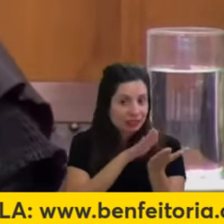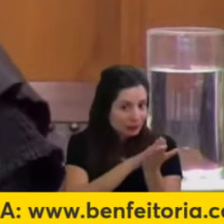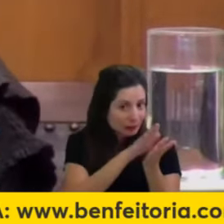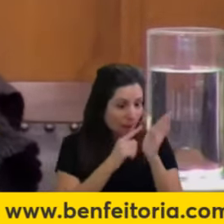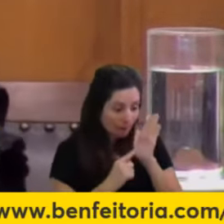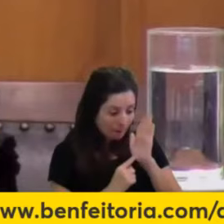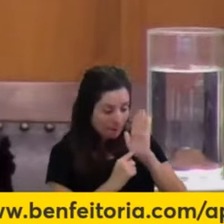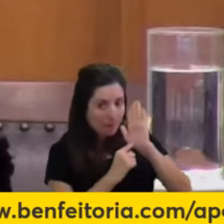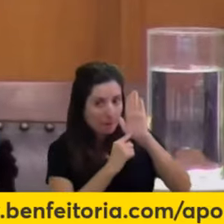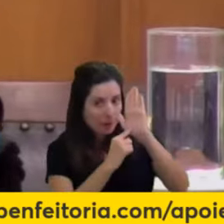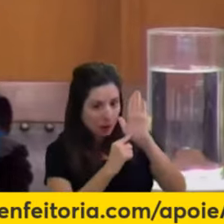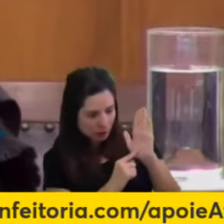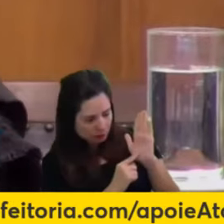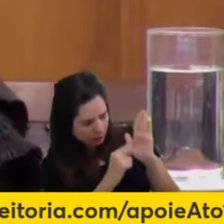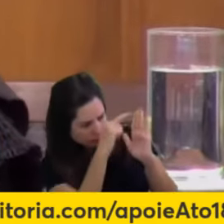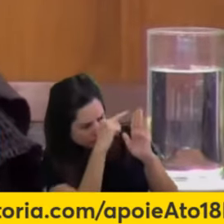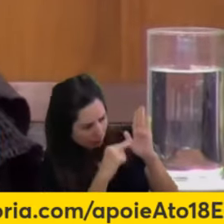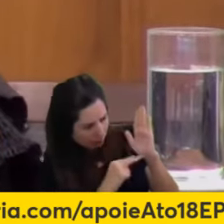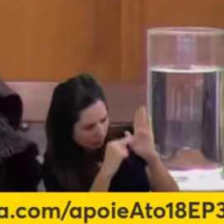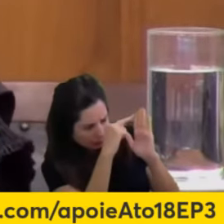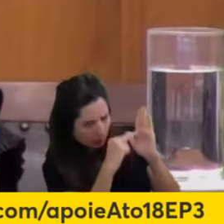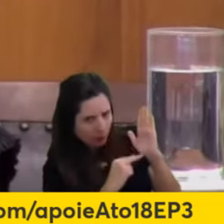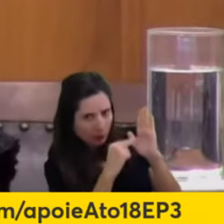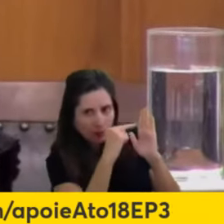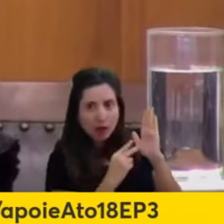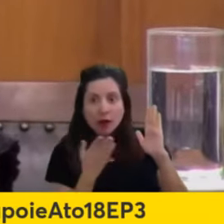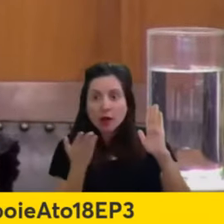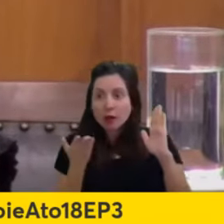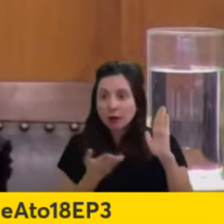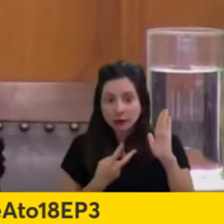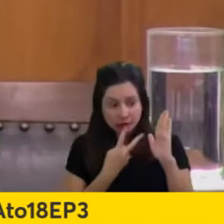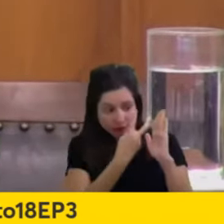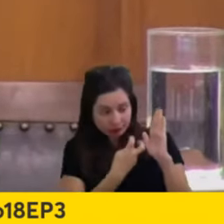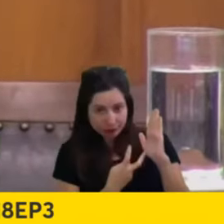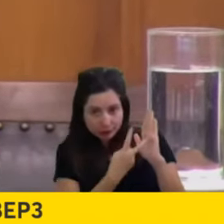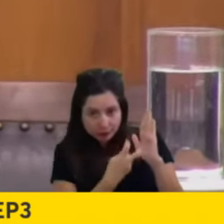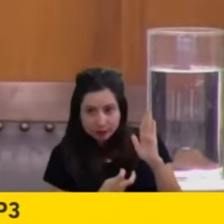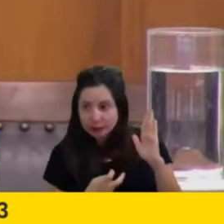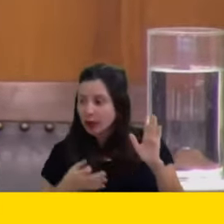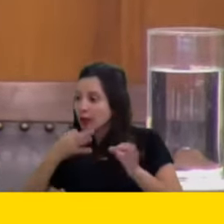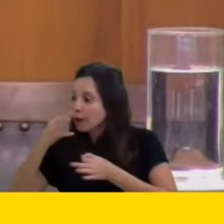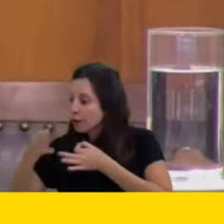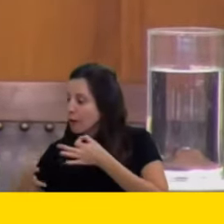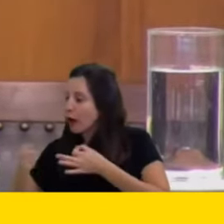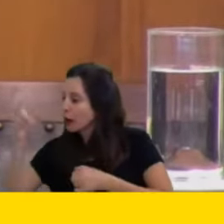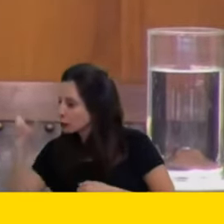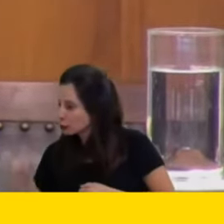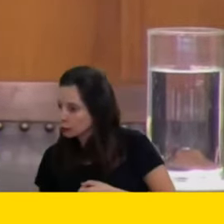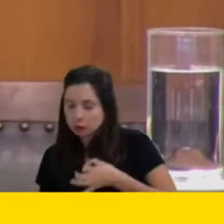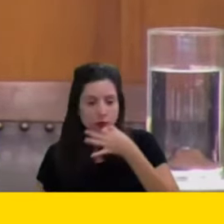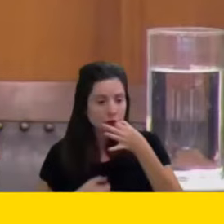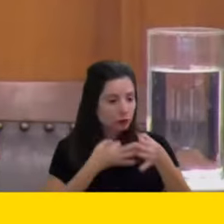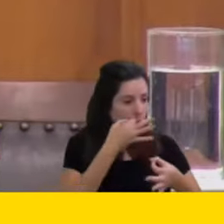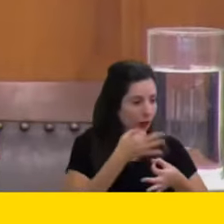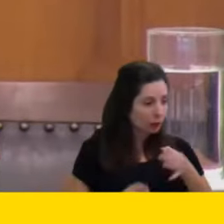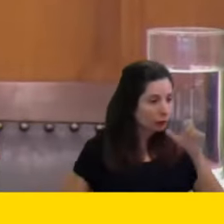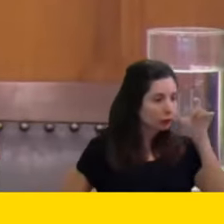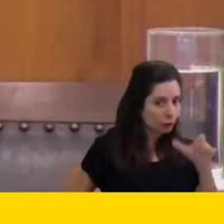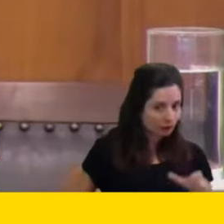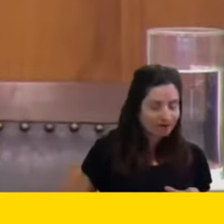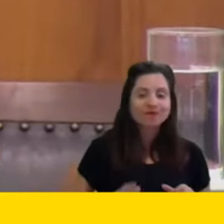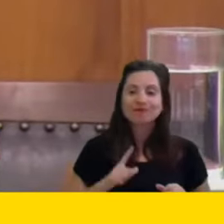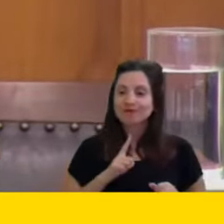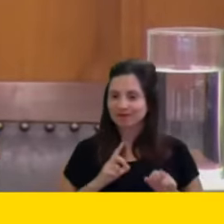mostram relevantes análise do mérito como se pode perceber das manifestações das partes eh Há uma grande divergência quanto a